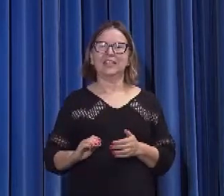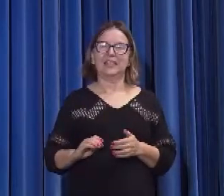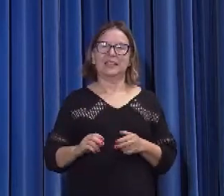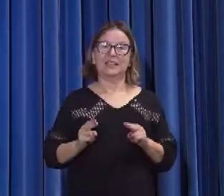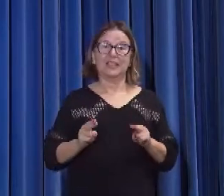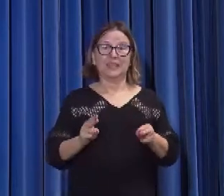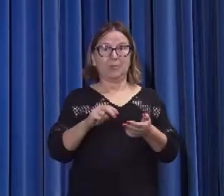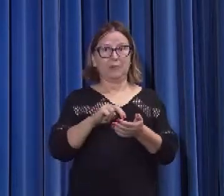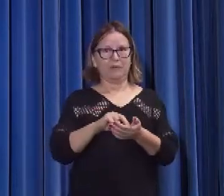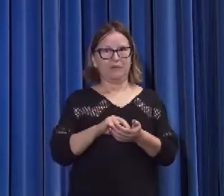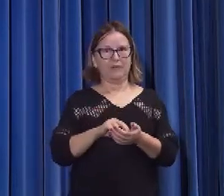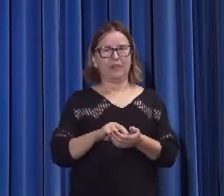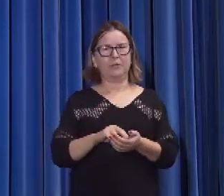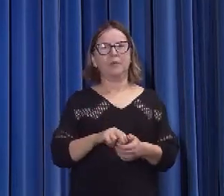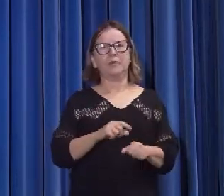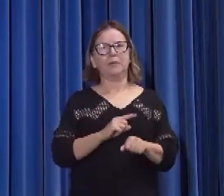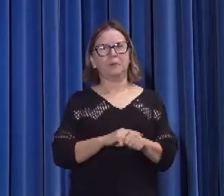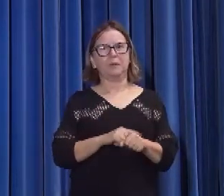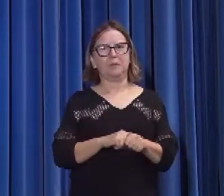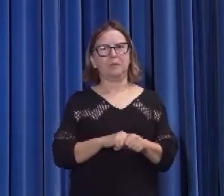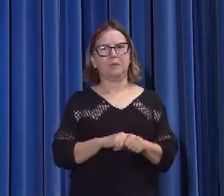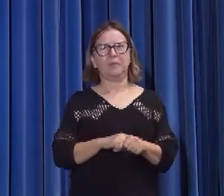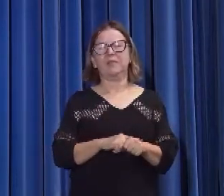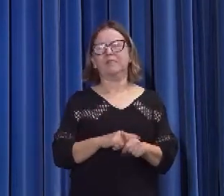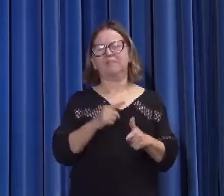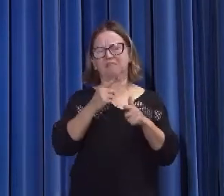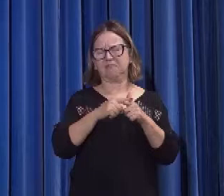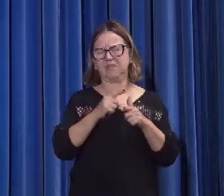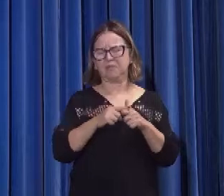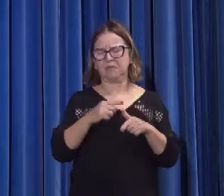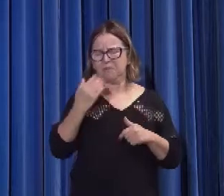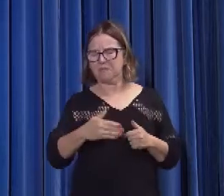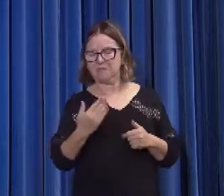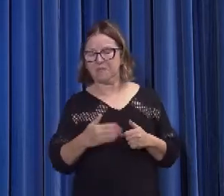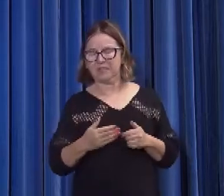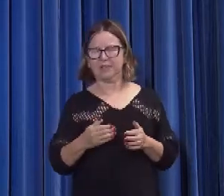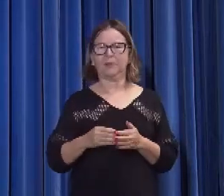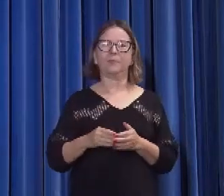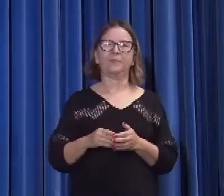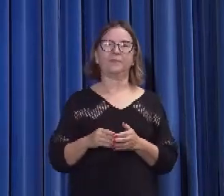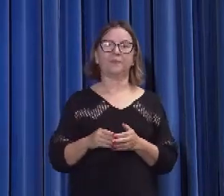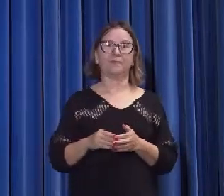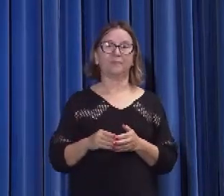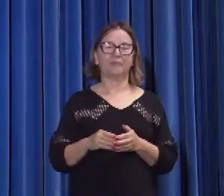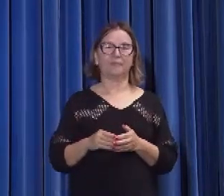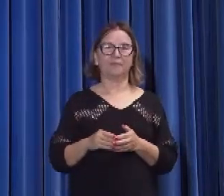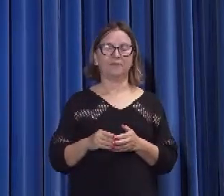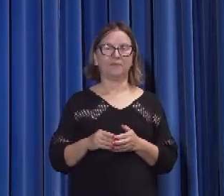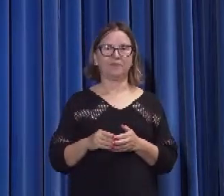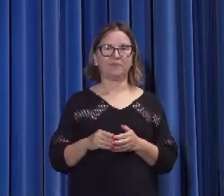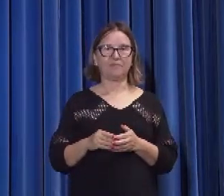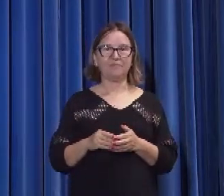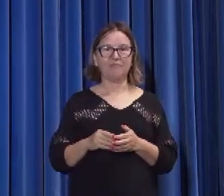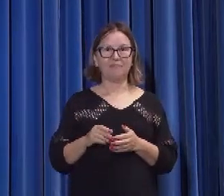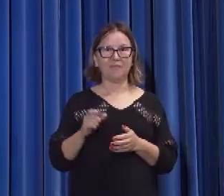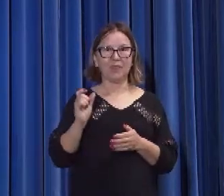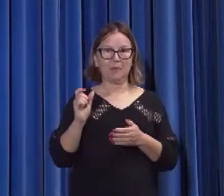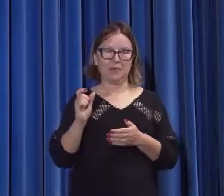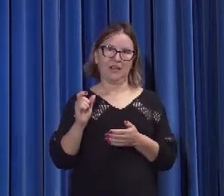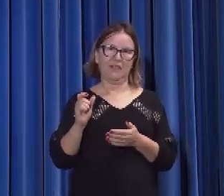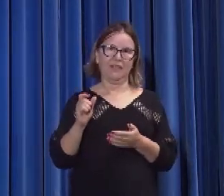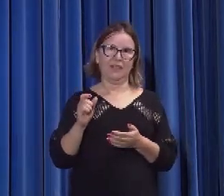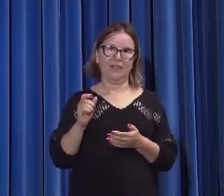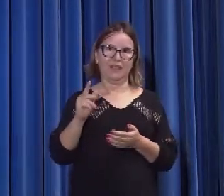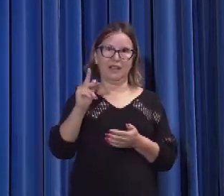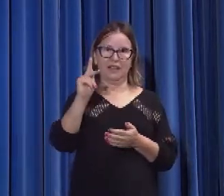provação. Isso é o que significa a palavra grega upomeno, traduzida por perseverança em algumas passagens